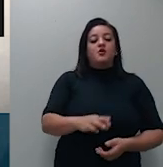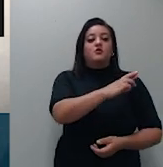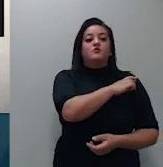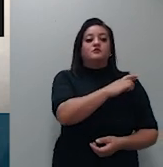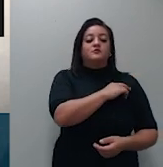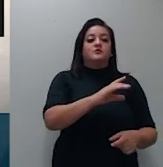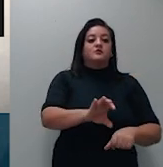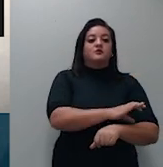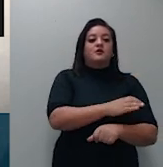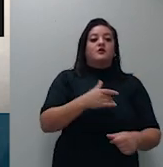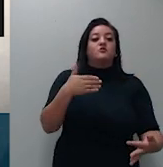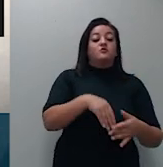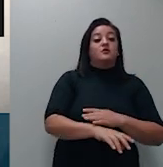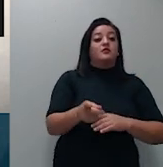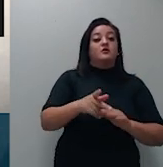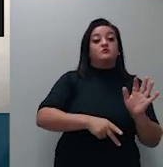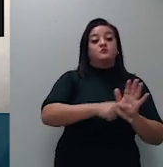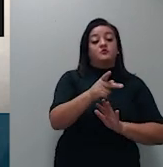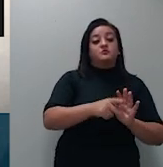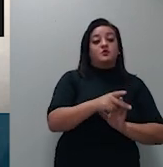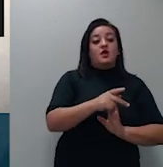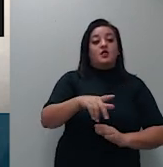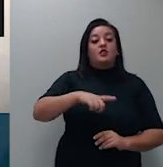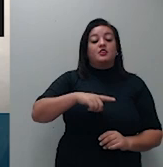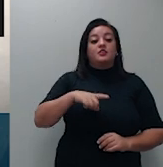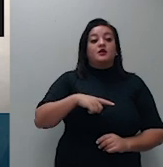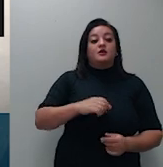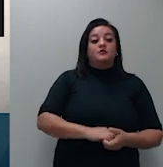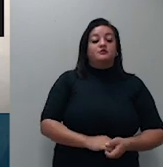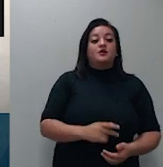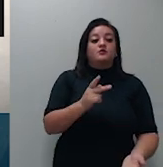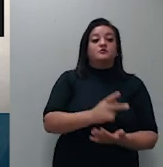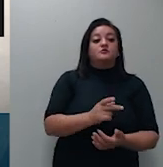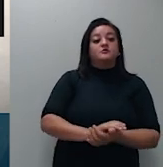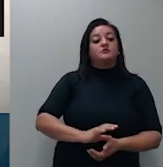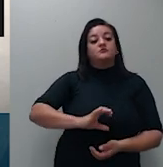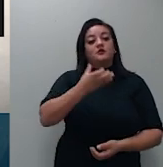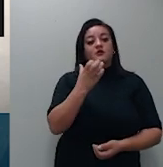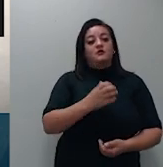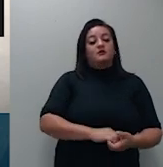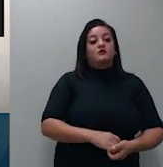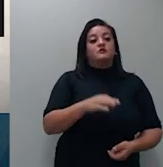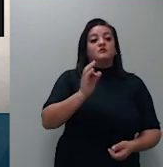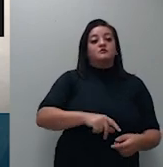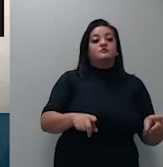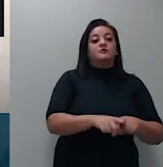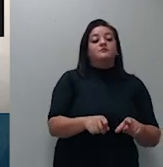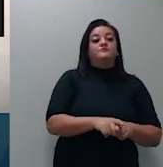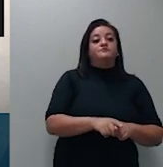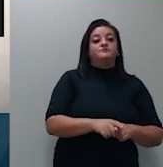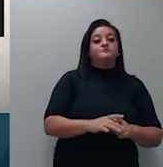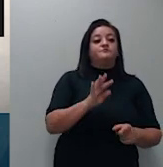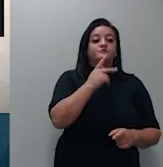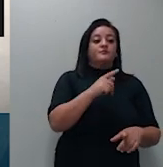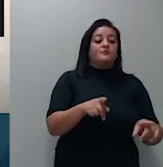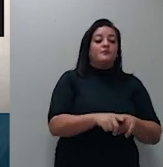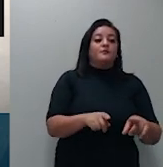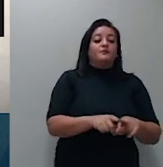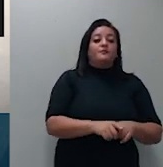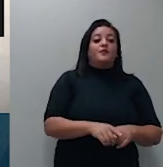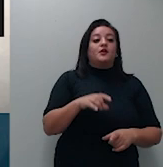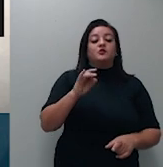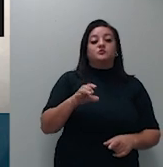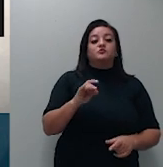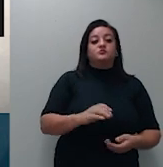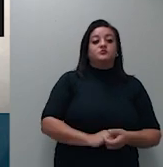titular do crédito não incluído no plano possui a prerrogativa de decidir entre habilitá-lo como retratar